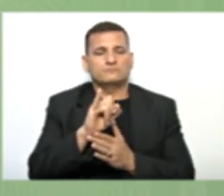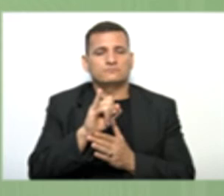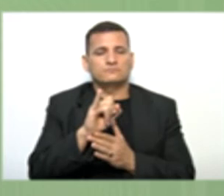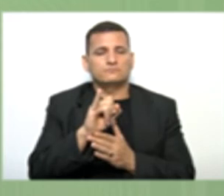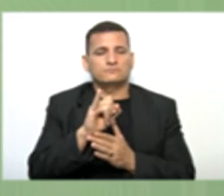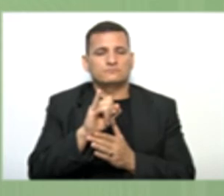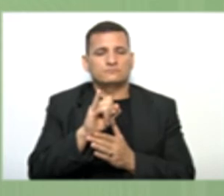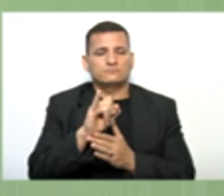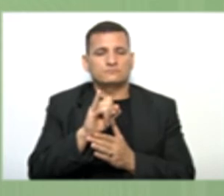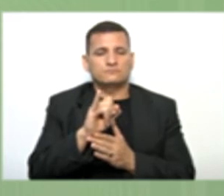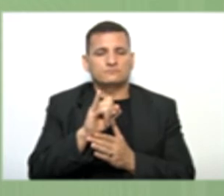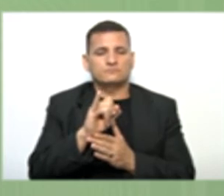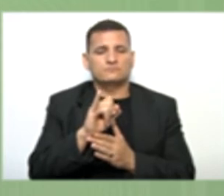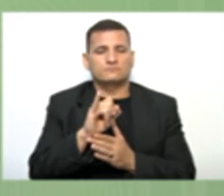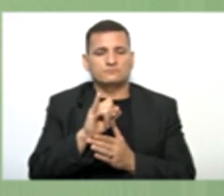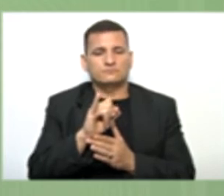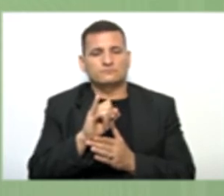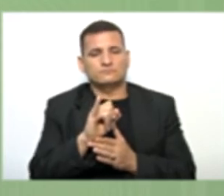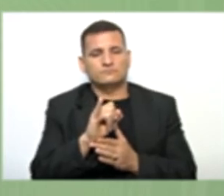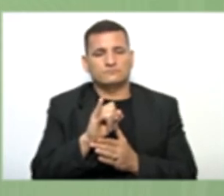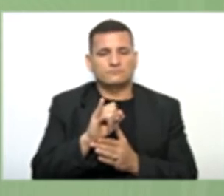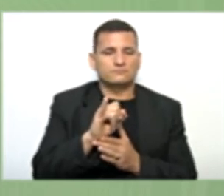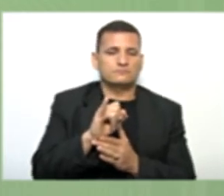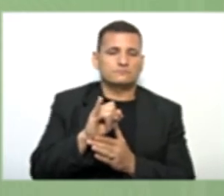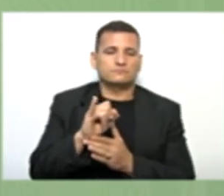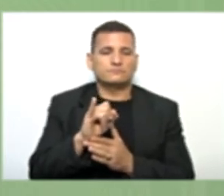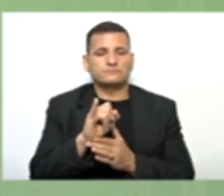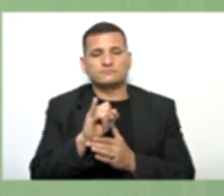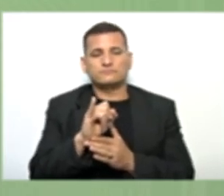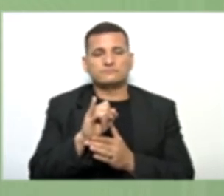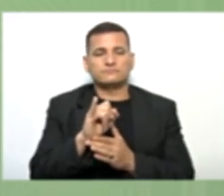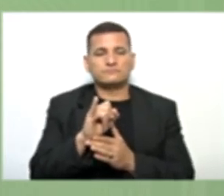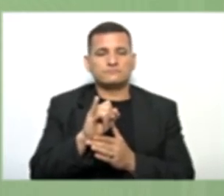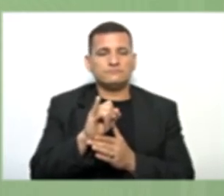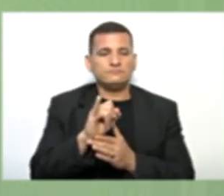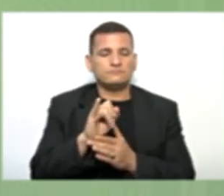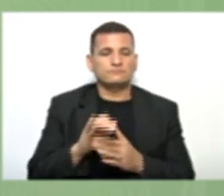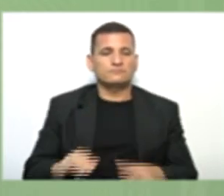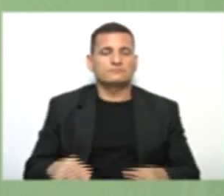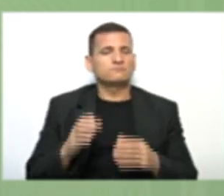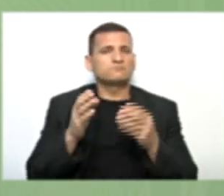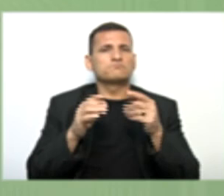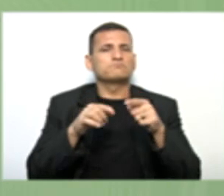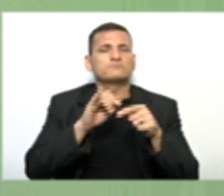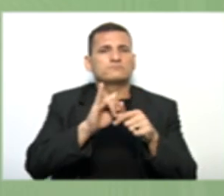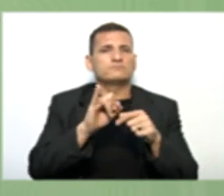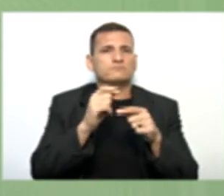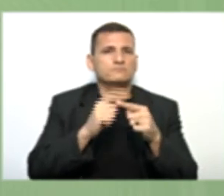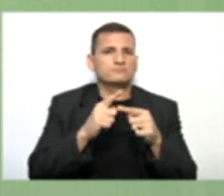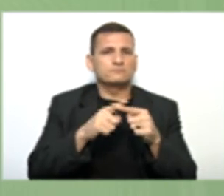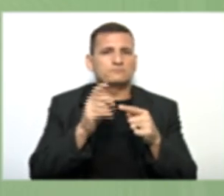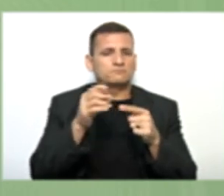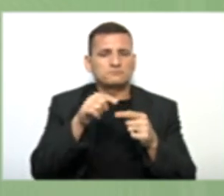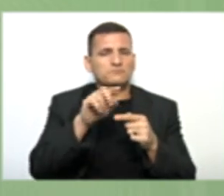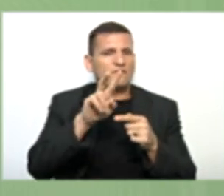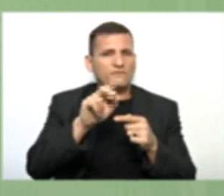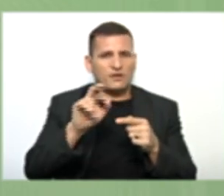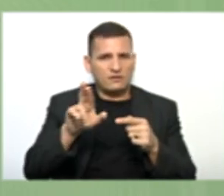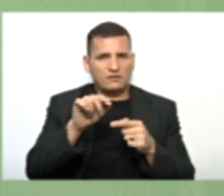Ele não interessa nada aqui, tá? Ele não existe em variável nenhuma aqui até agora, eu não declarei ele em cima, tá